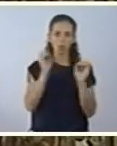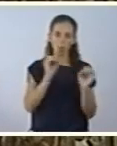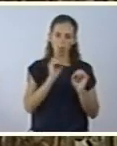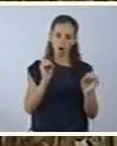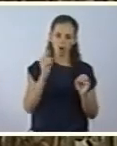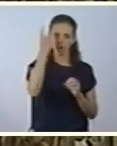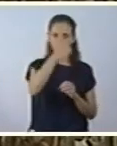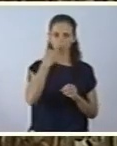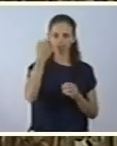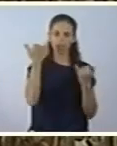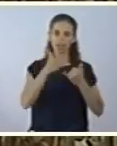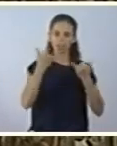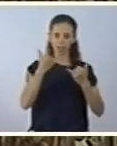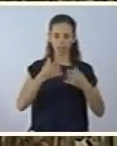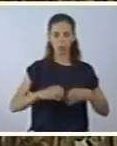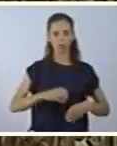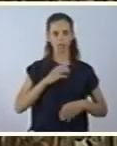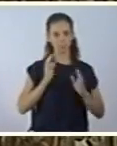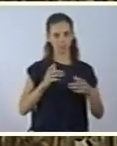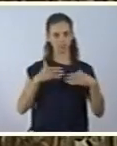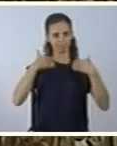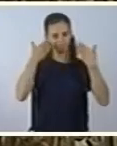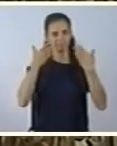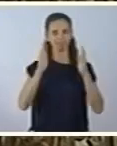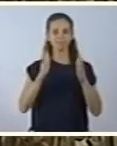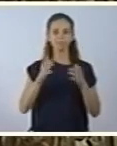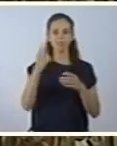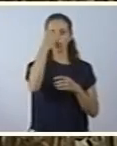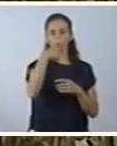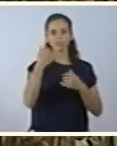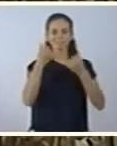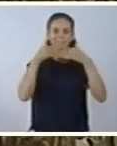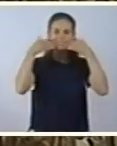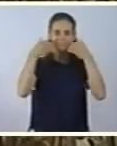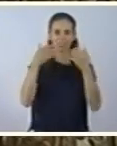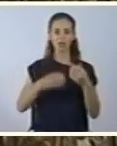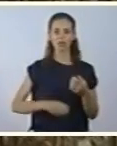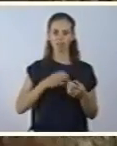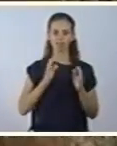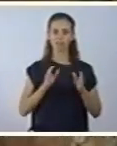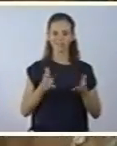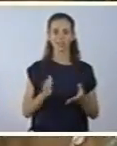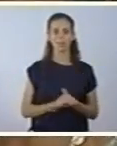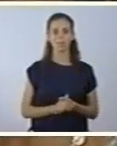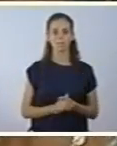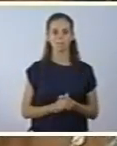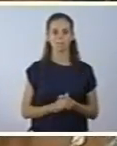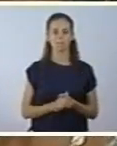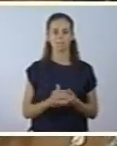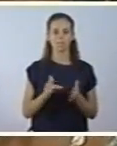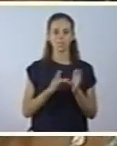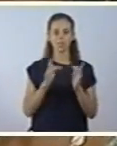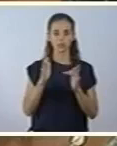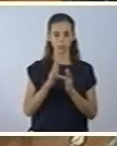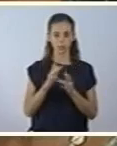em rostos alegres e confiantes. Aliás, precisamos de rostos alegres e confiantes. Precisamos.